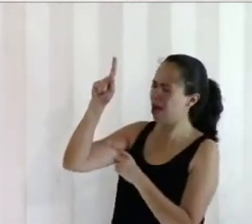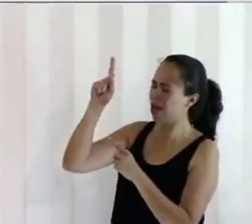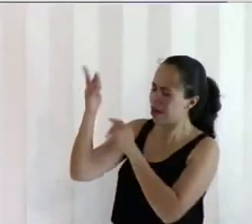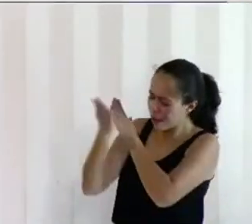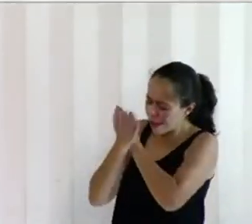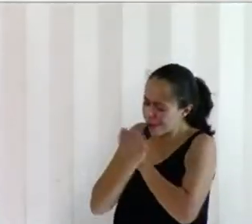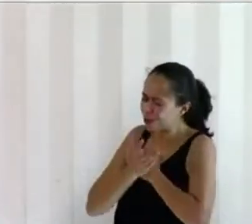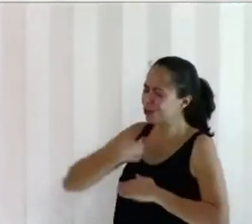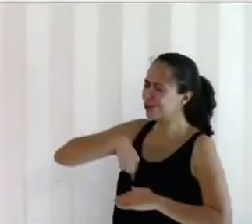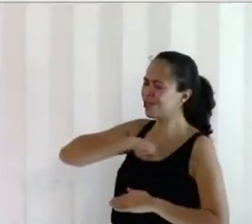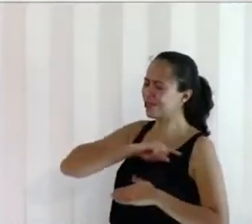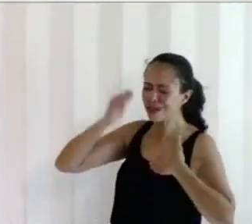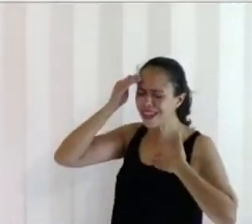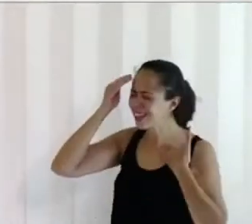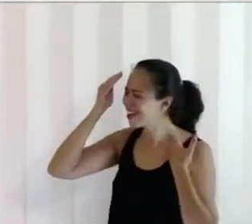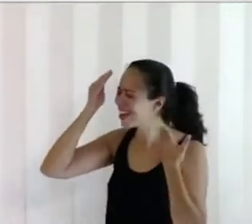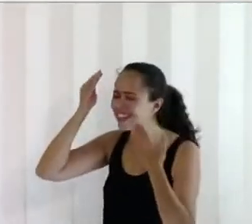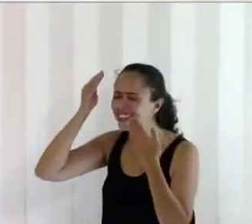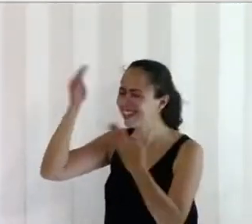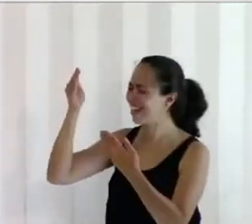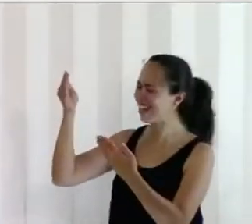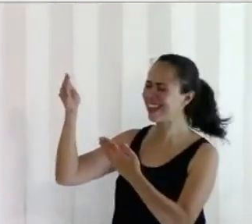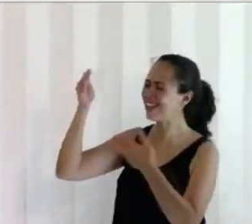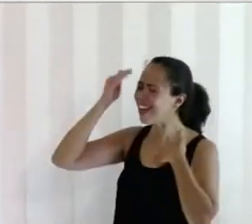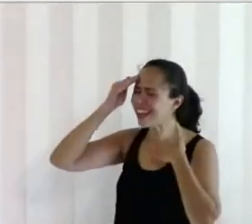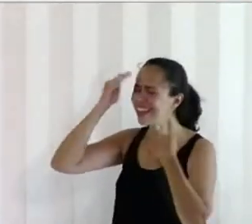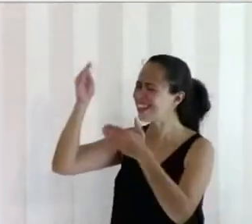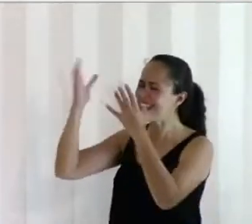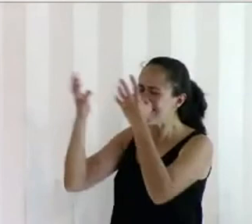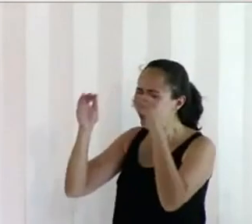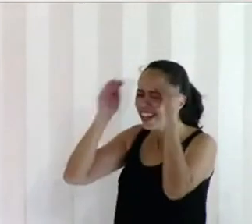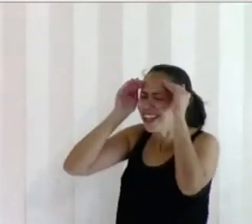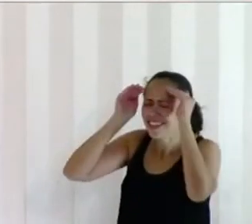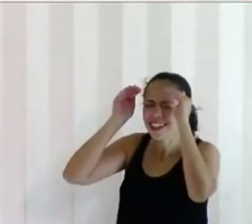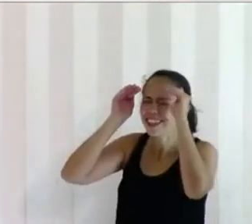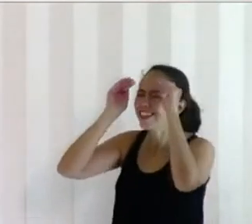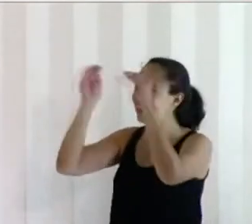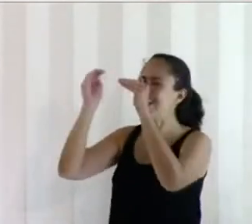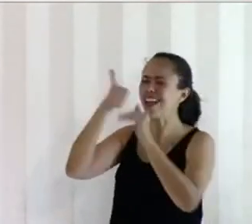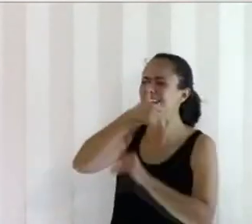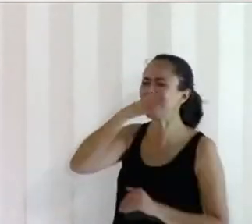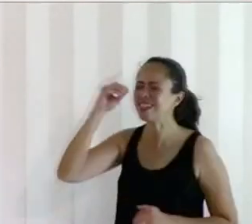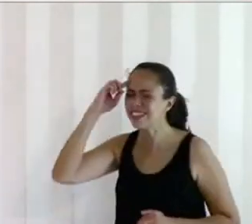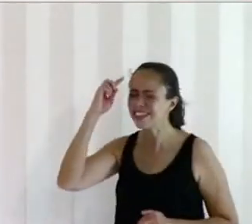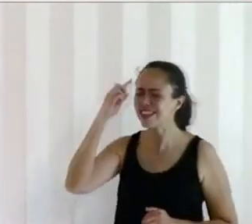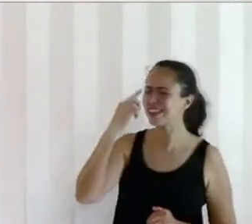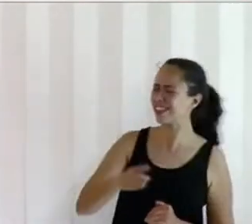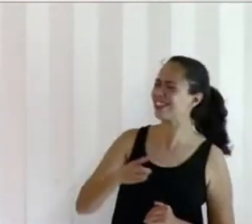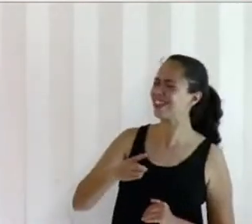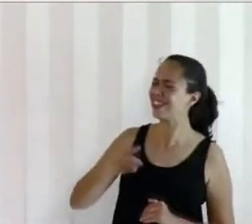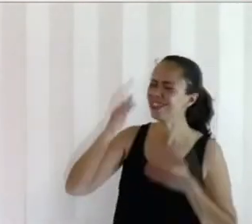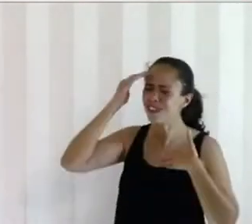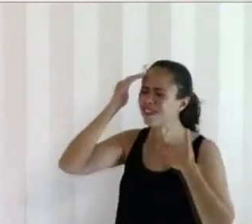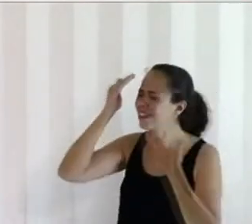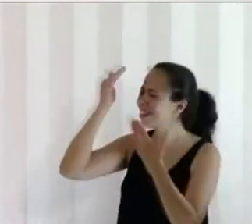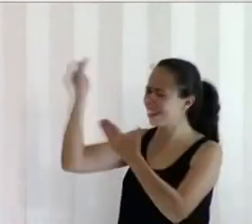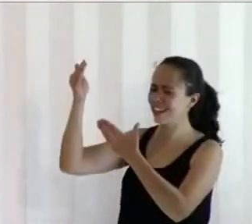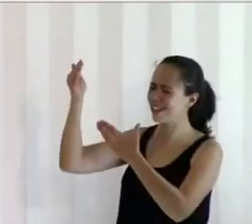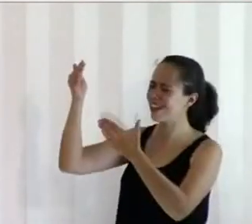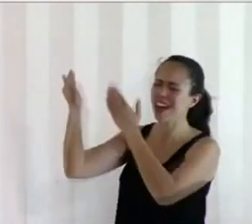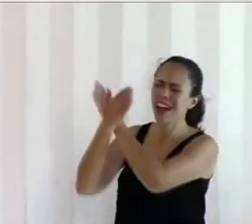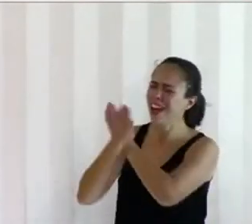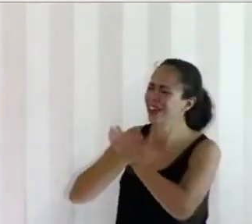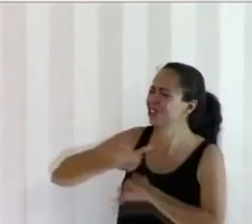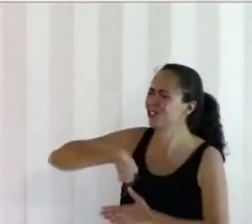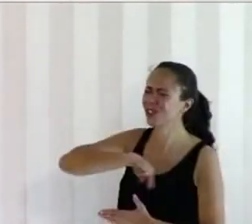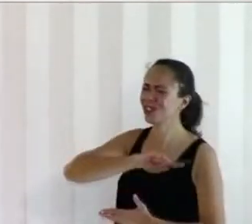gratidão, que nós vamos obedecer aos Teus mandamentos, ao invés de lutar contra eles. Eles serão para nós como mel na